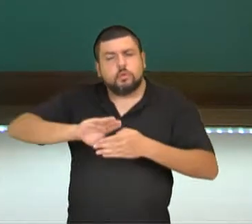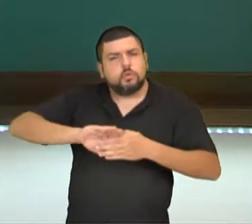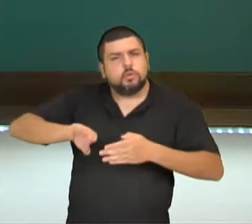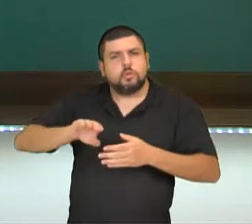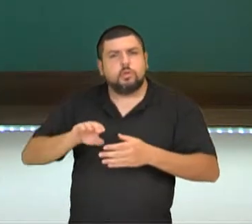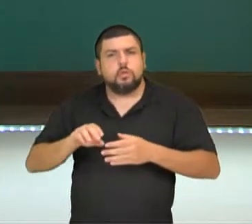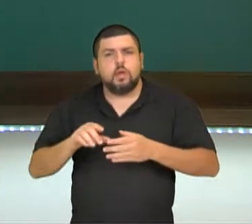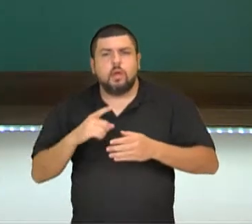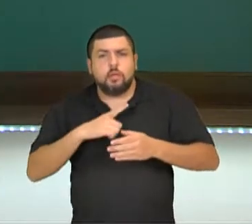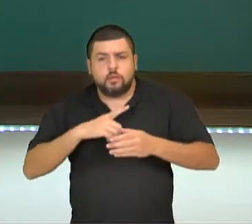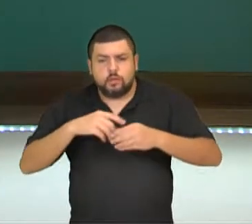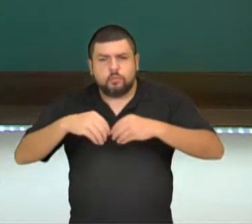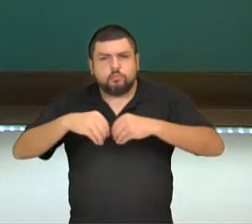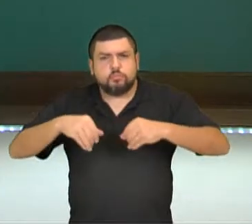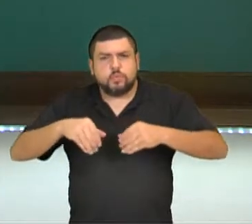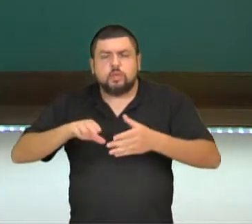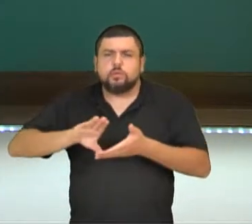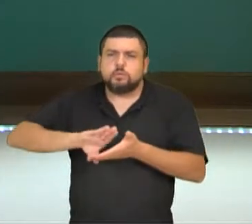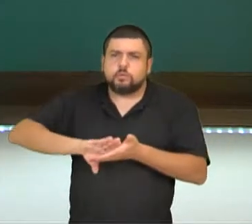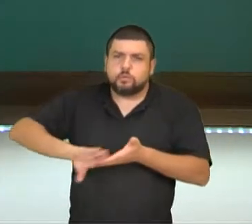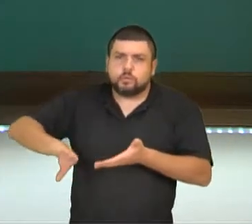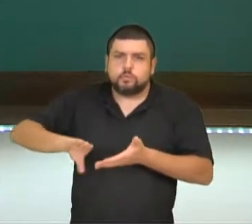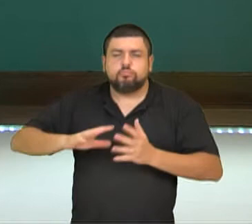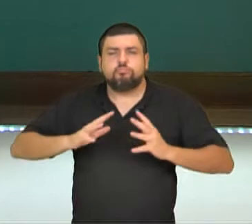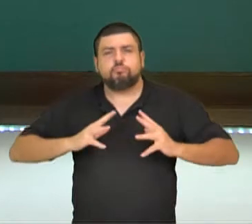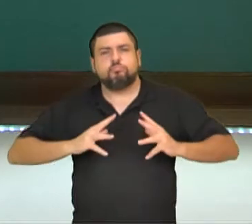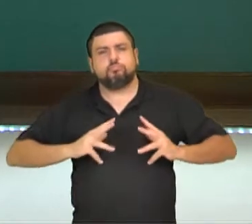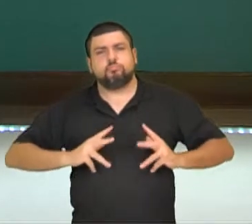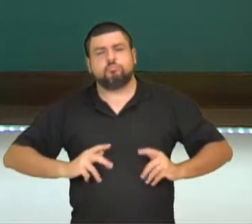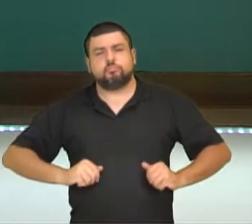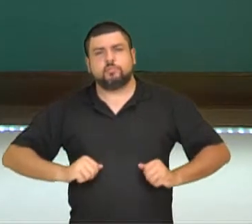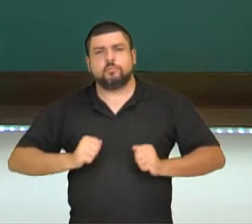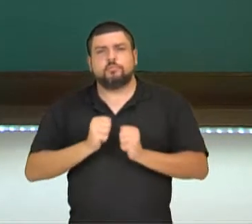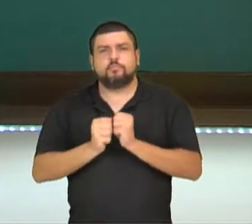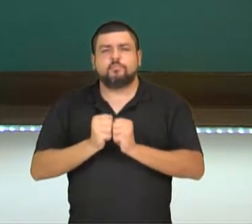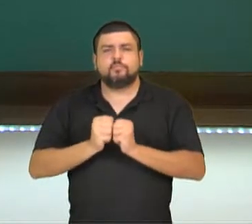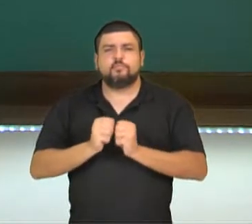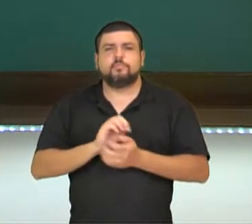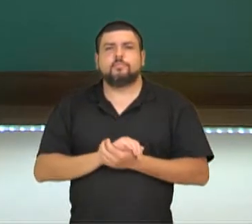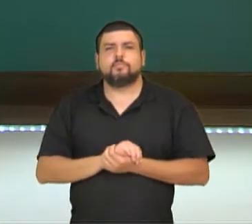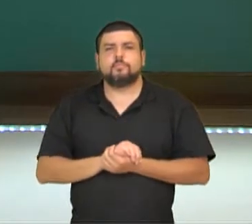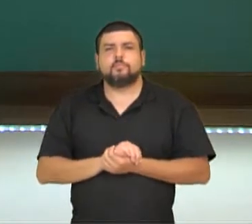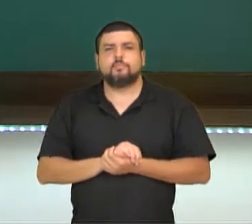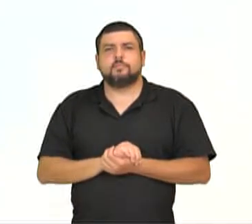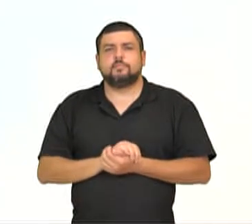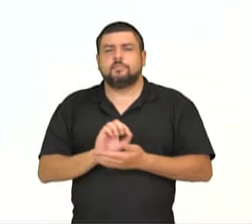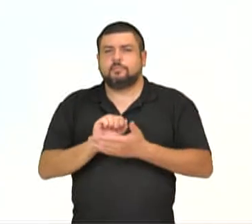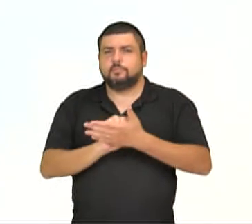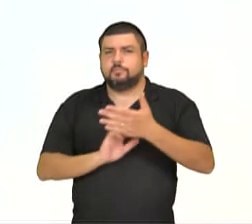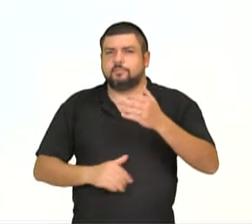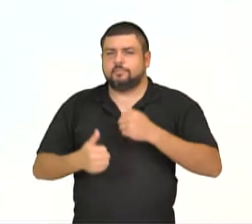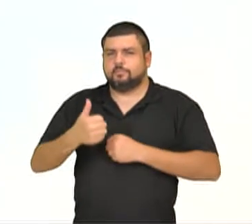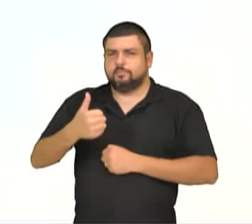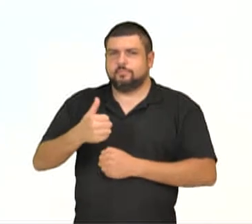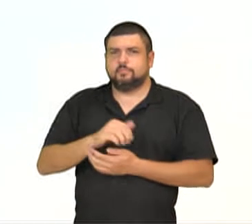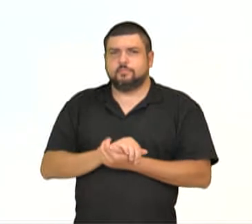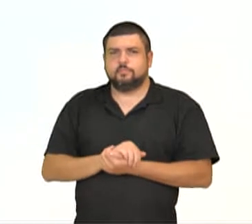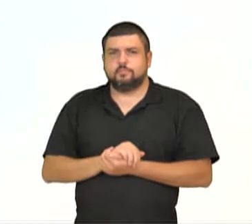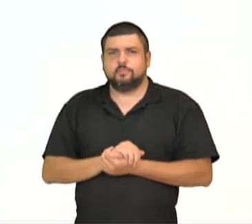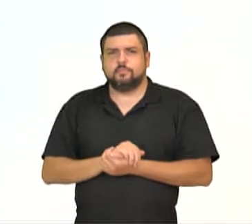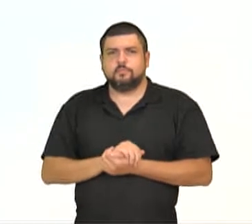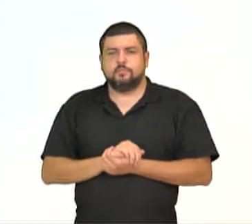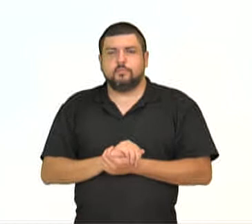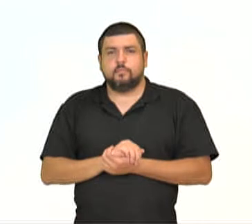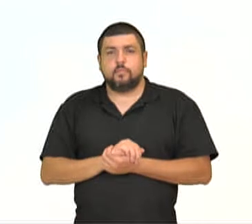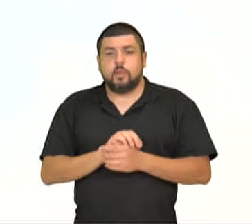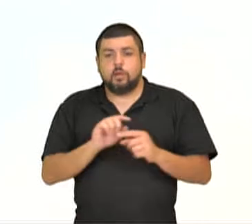e um produto, né? Remoção de partes indesejáveis. Atividade 1 para você. Essa combinação faz